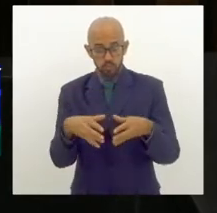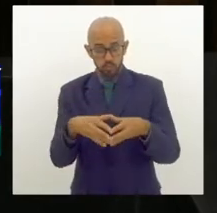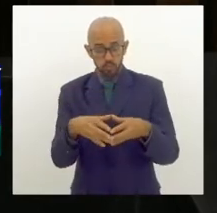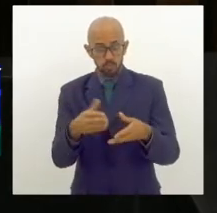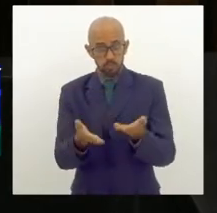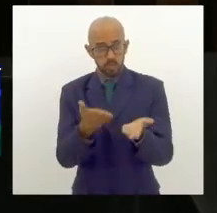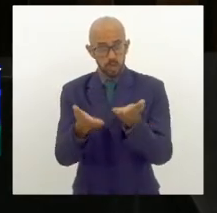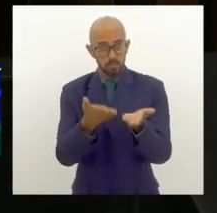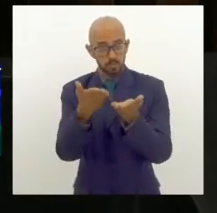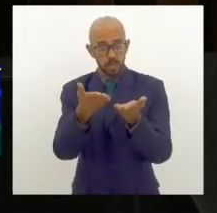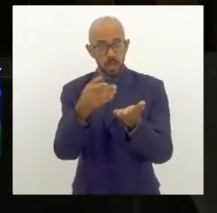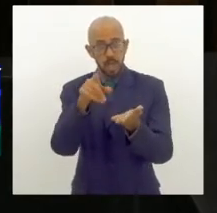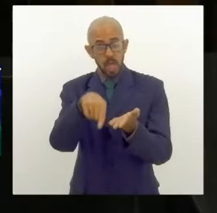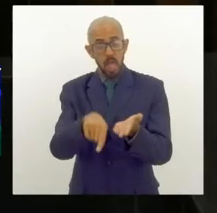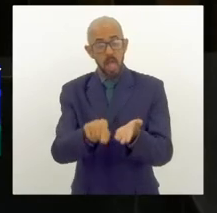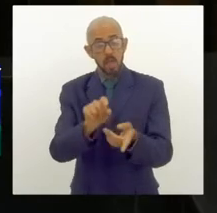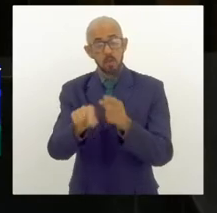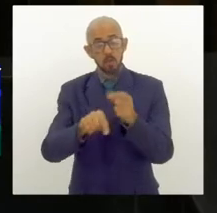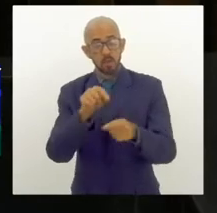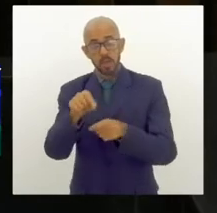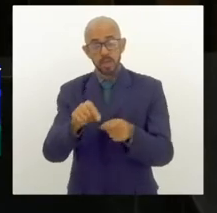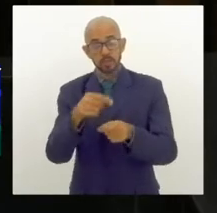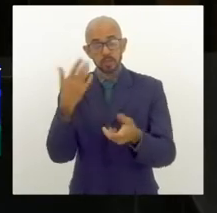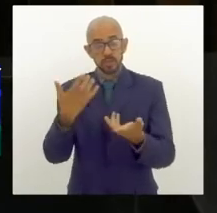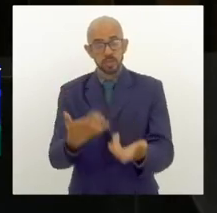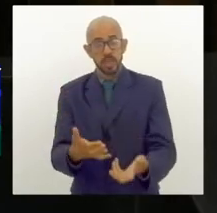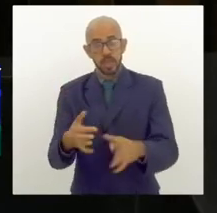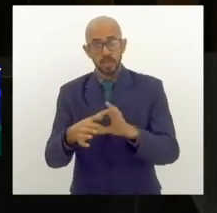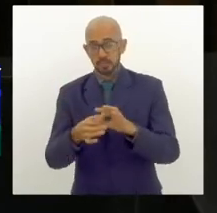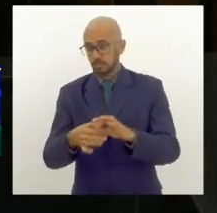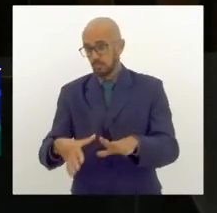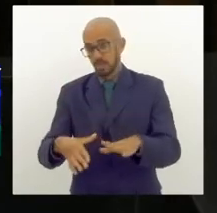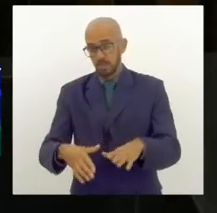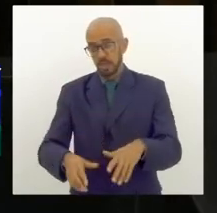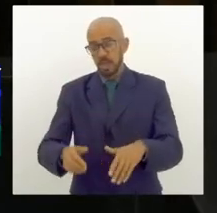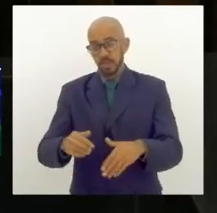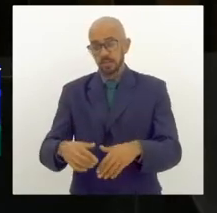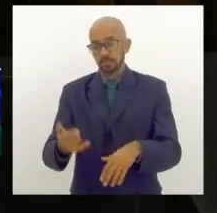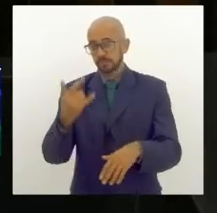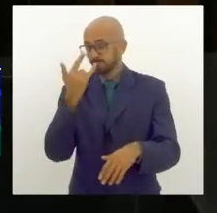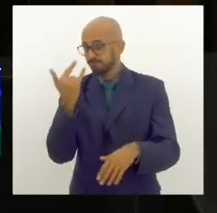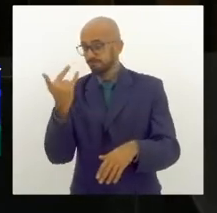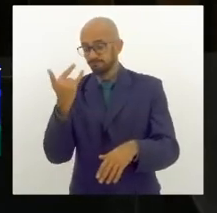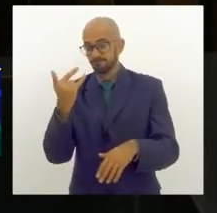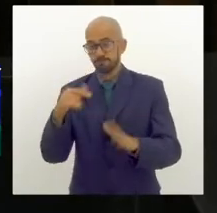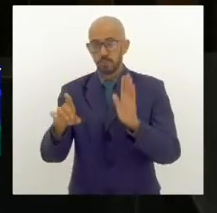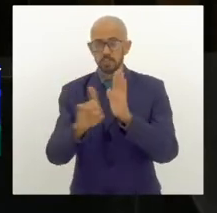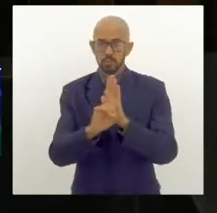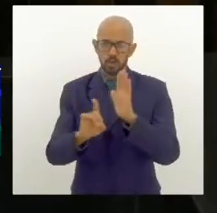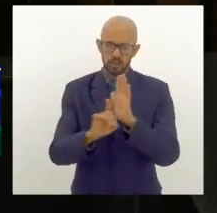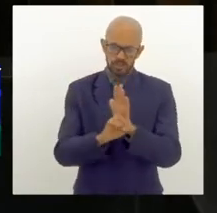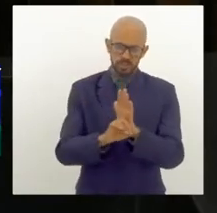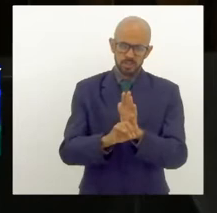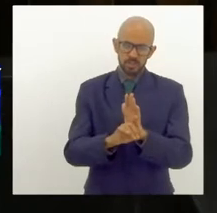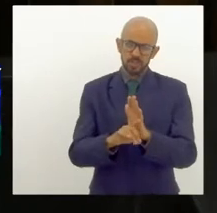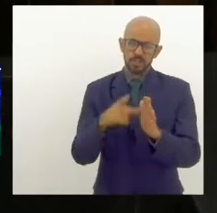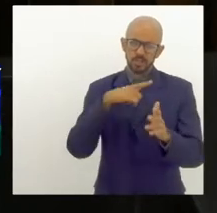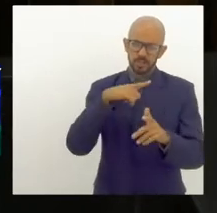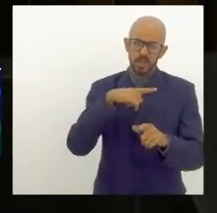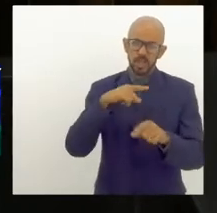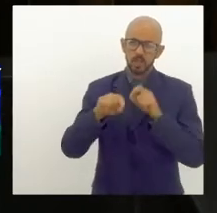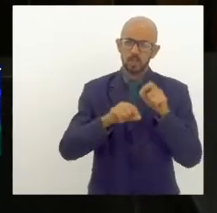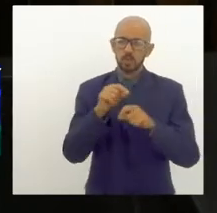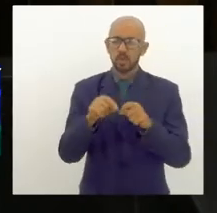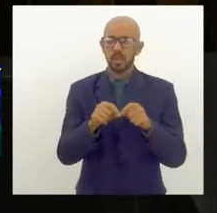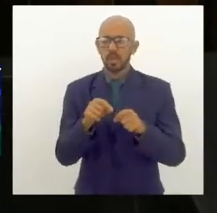dessa maldição que é a droga, procuram essas comunidades que são confessionais, que têm, geralmente, uma